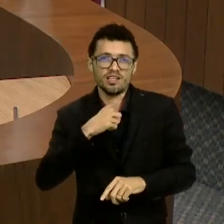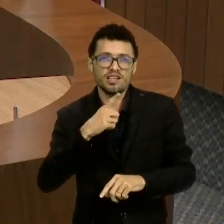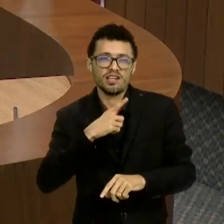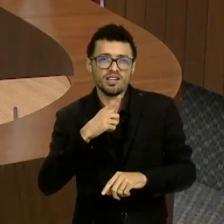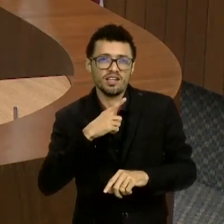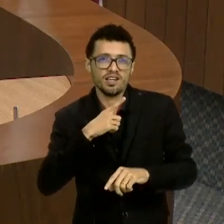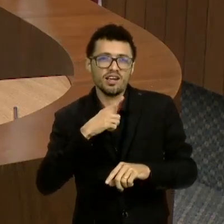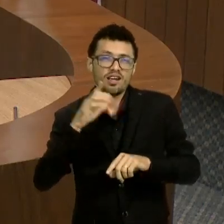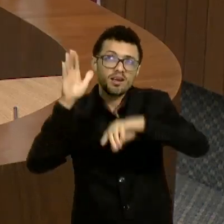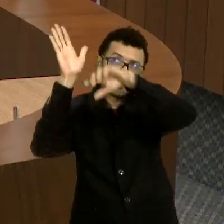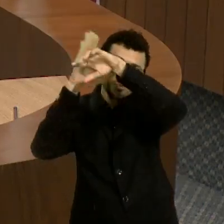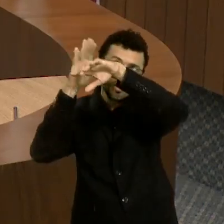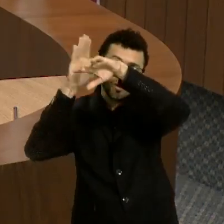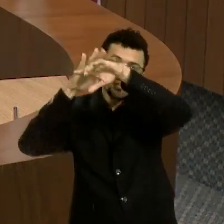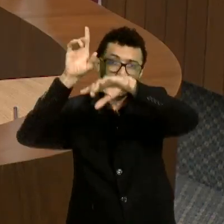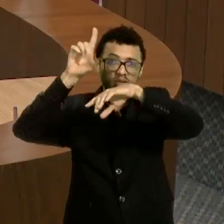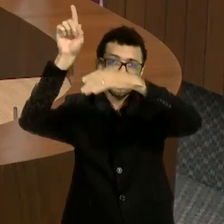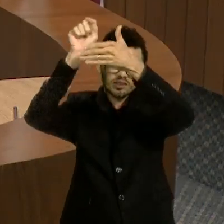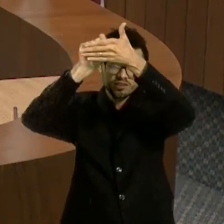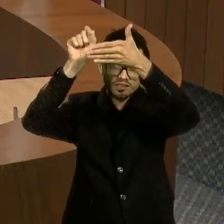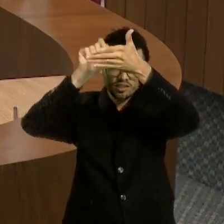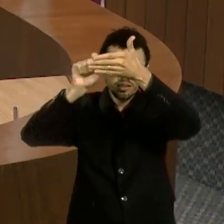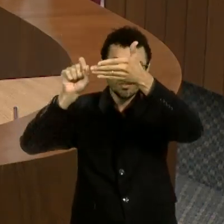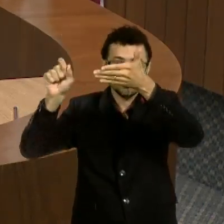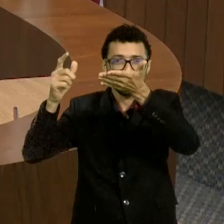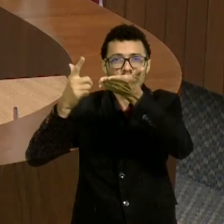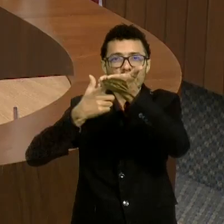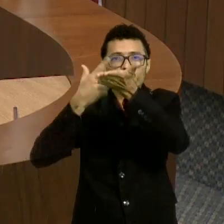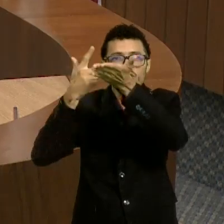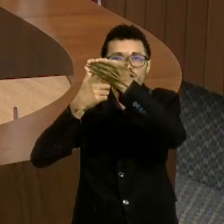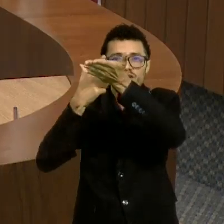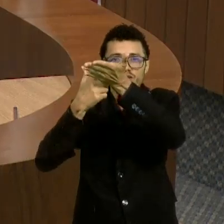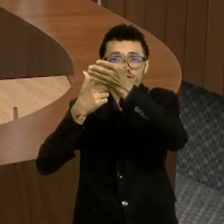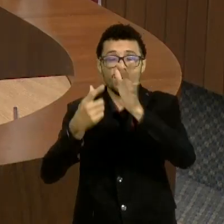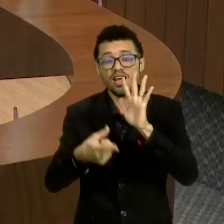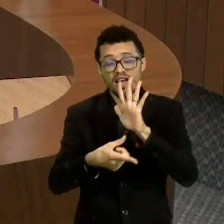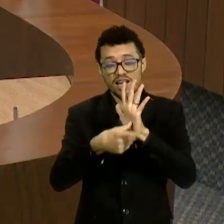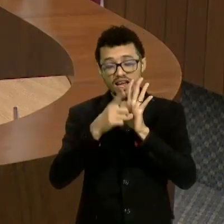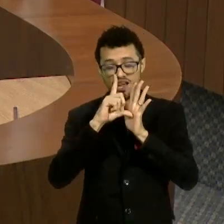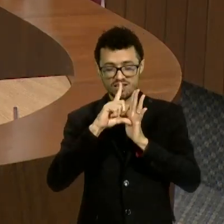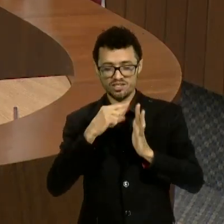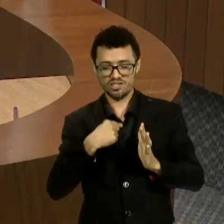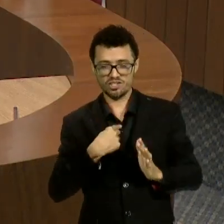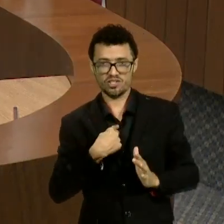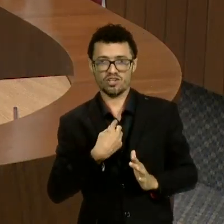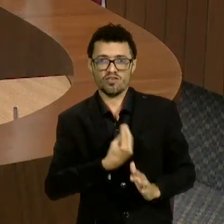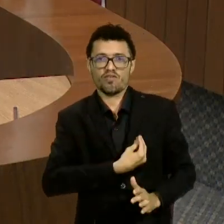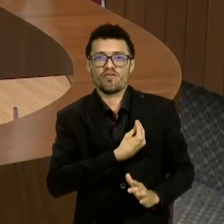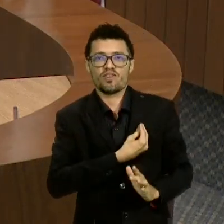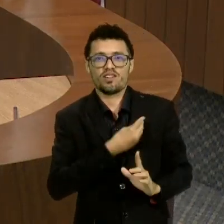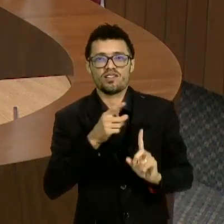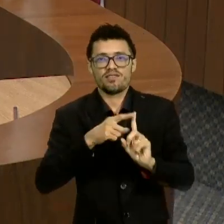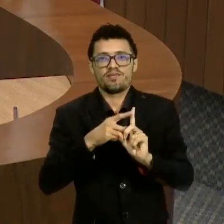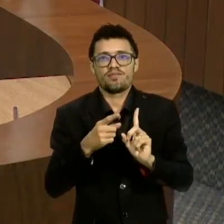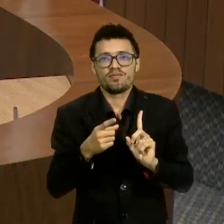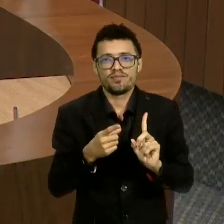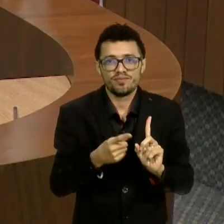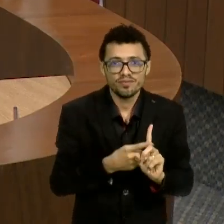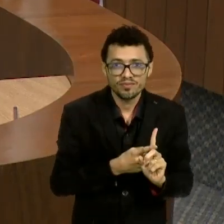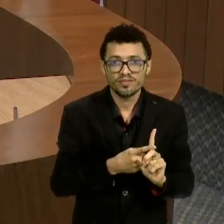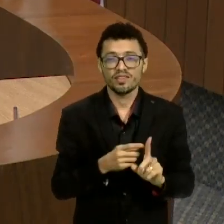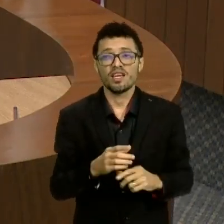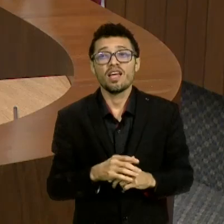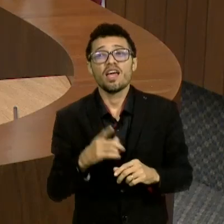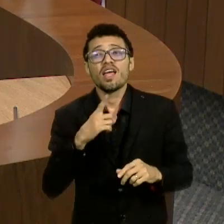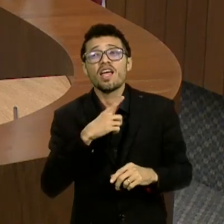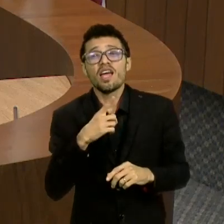de qualquer deles existir isso e Salmo na visão é bíblica no